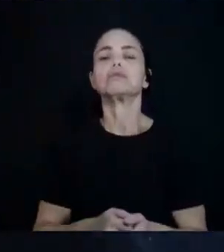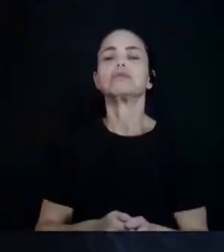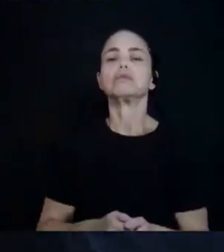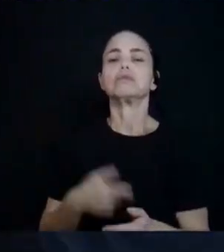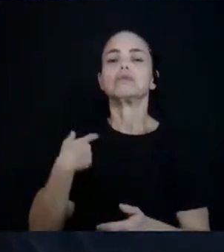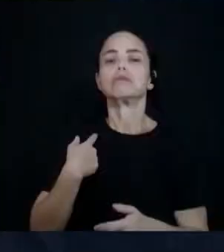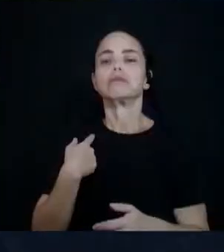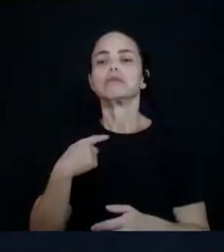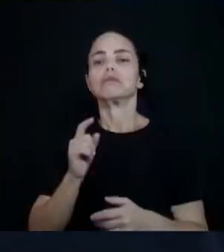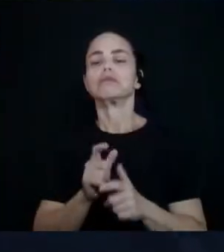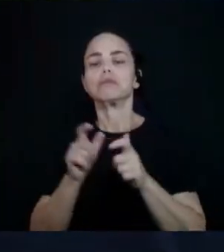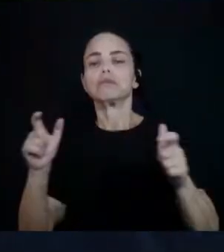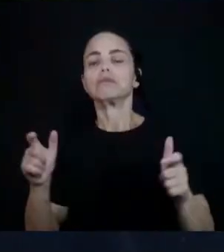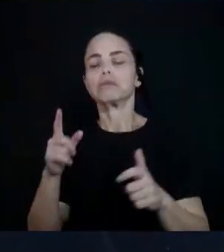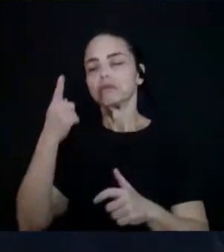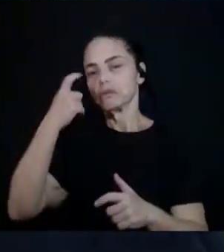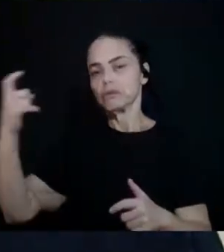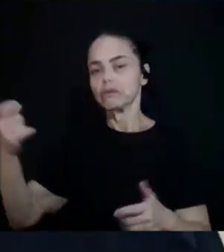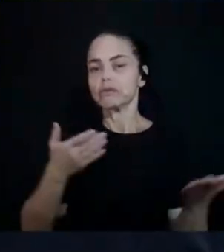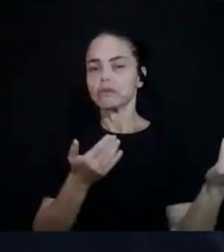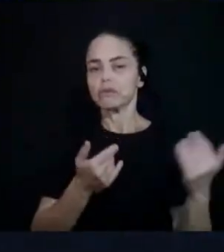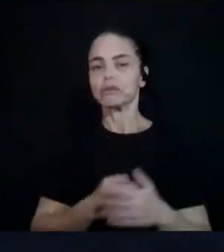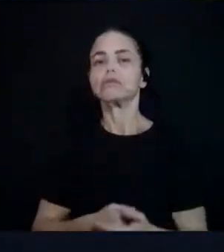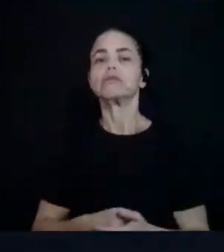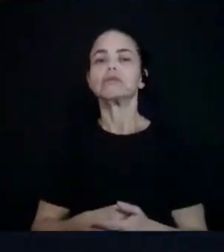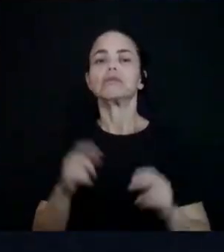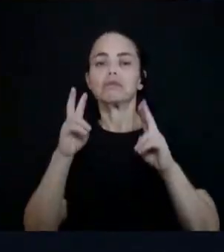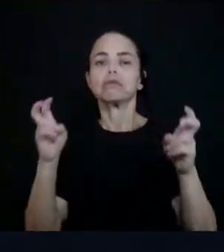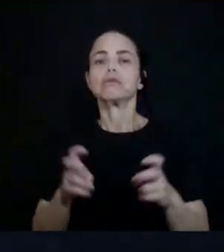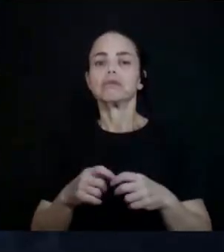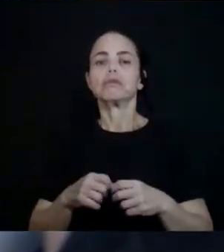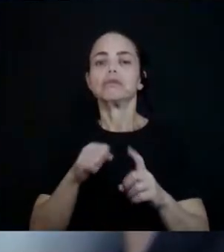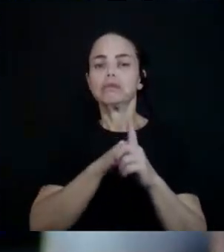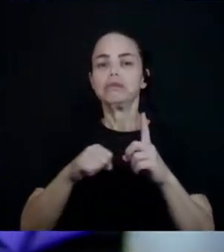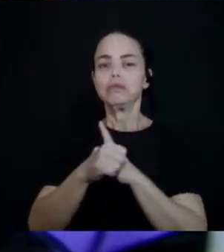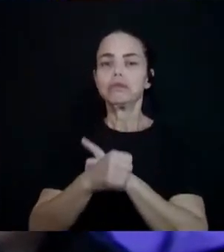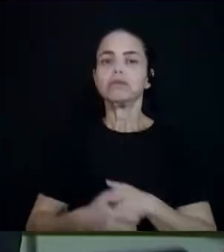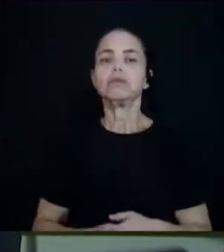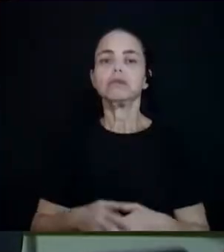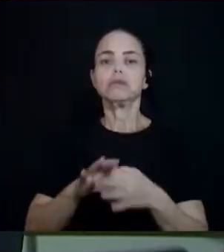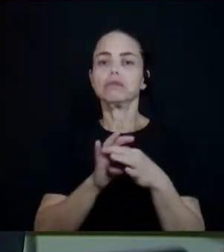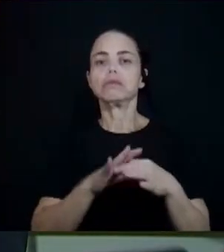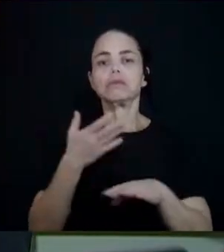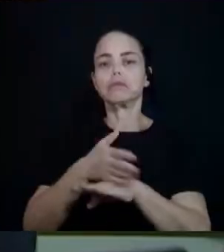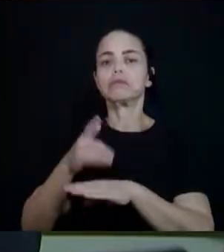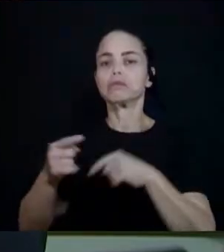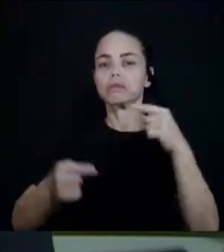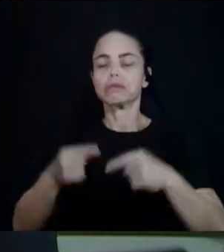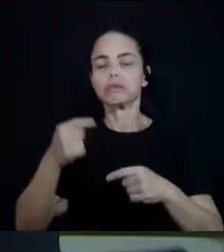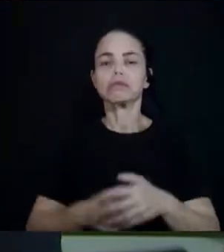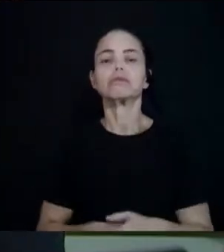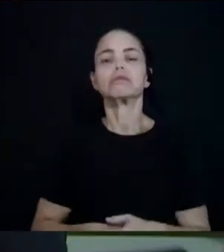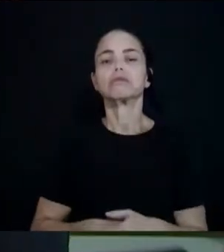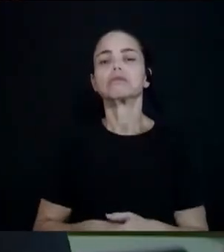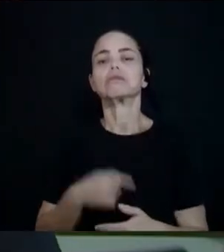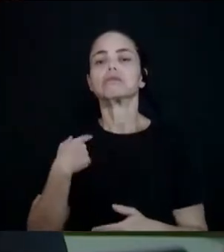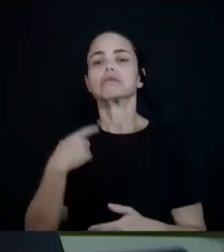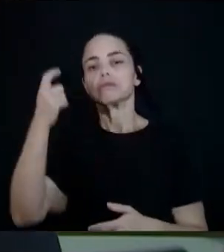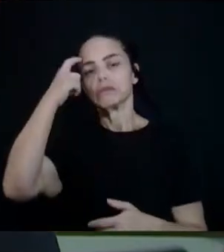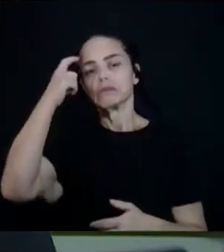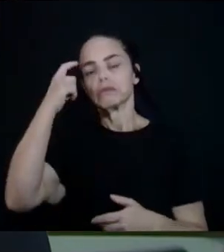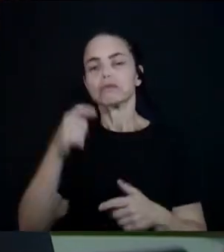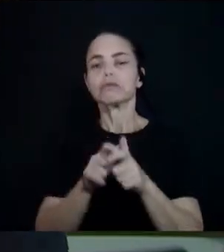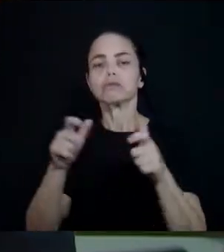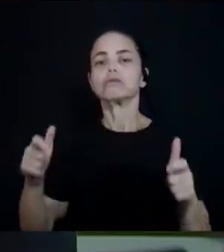ampliar o interesse dos jovens por temas ligados à sociedade e à participação política. A gente pensa um pouco em ampliar o campo